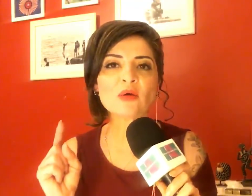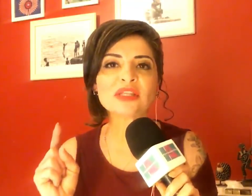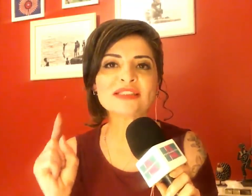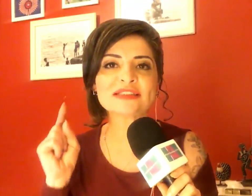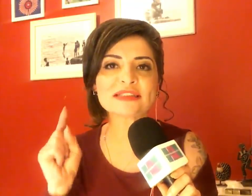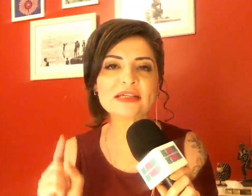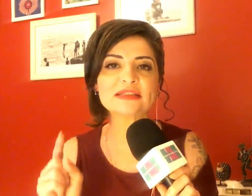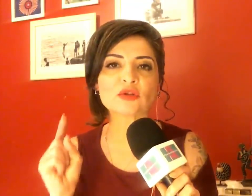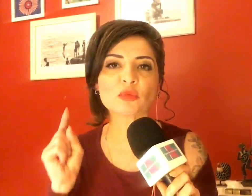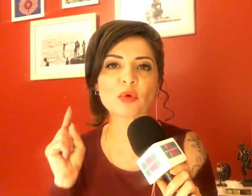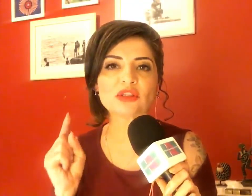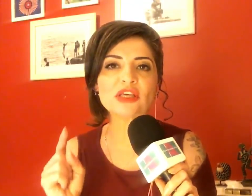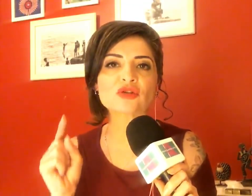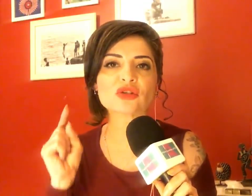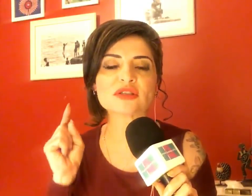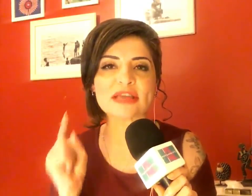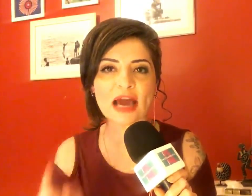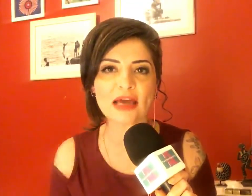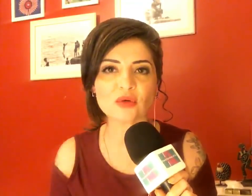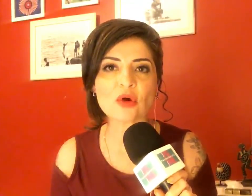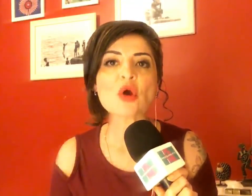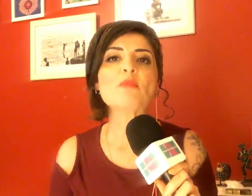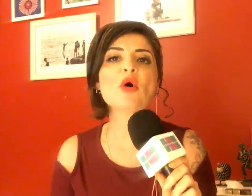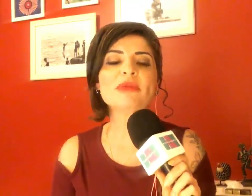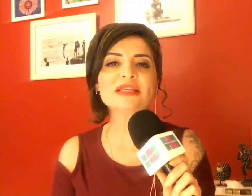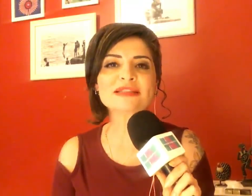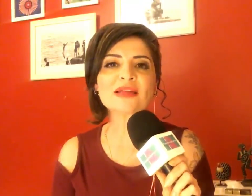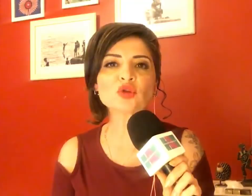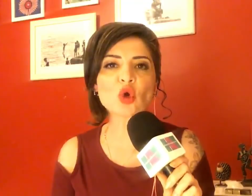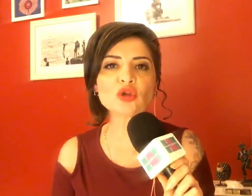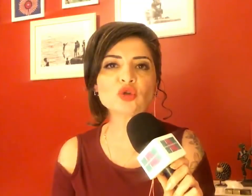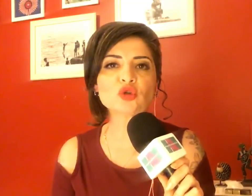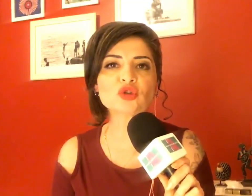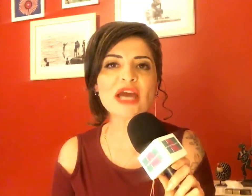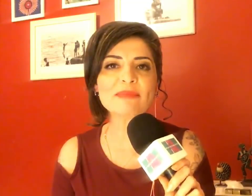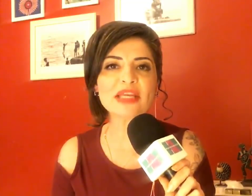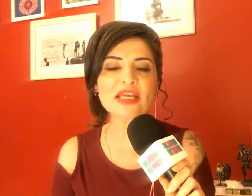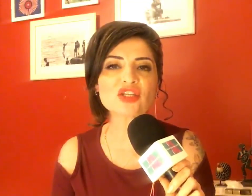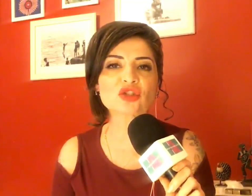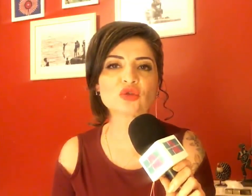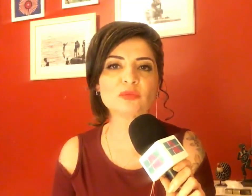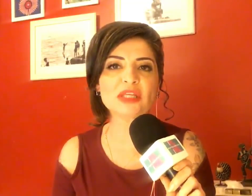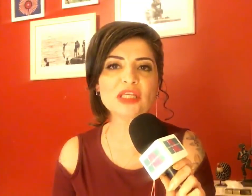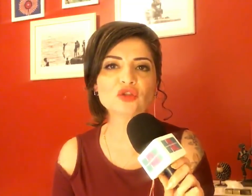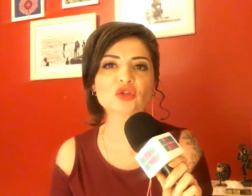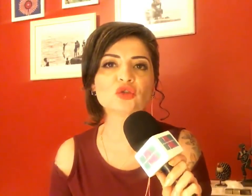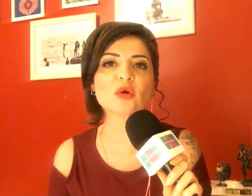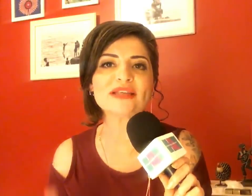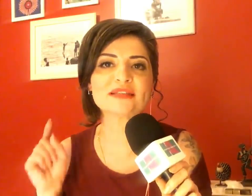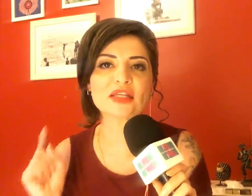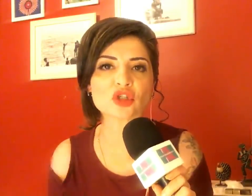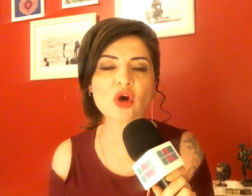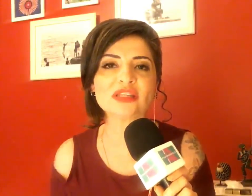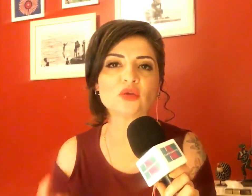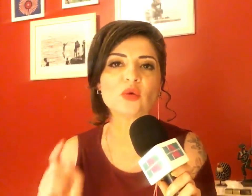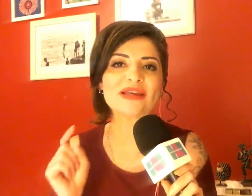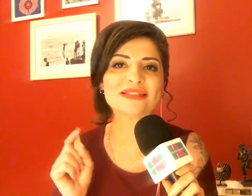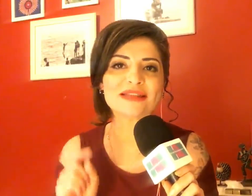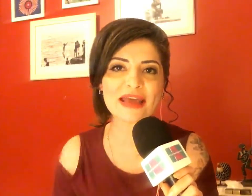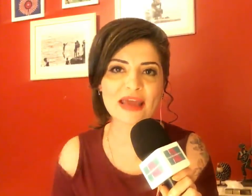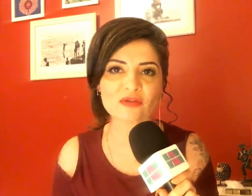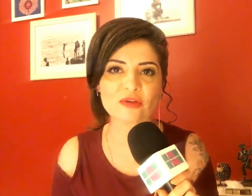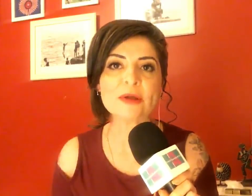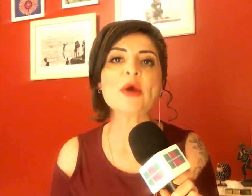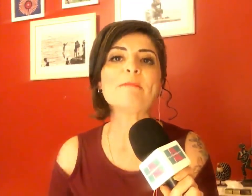a mais alta instância do Poder Judiciário, mobilizar todos os gabinetes dos ministros do STJ e